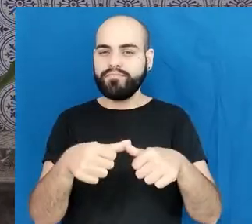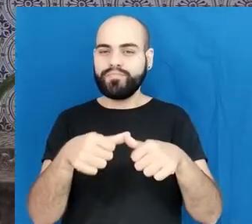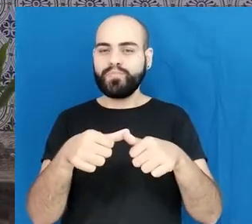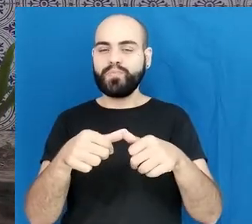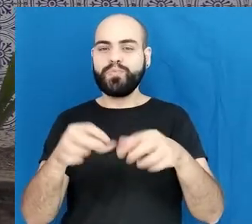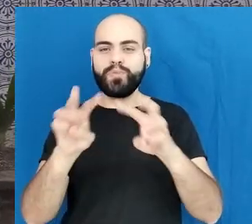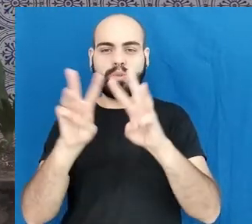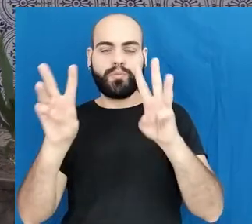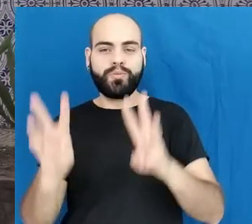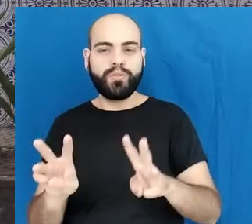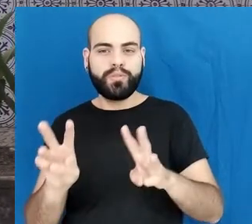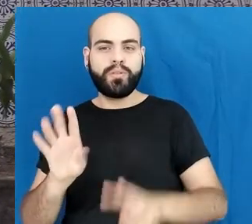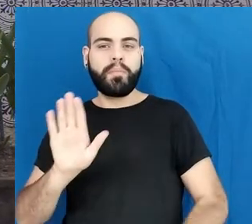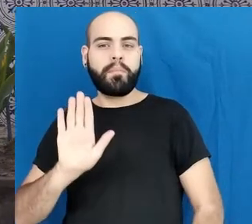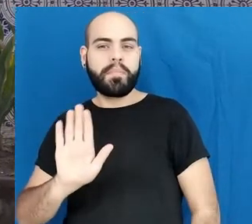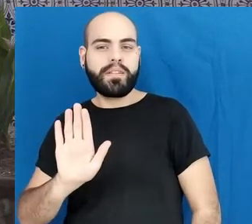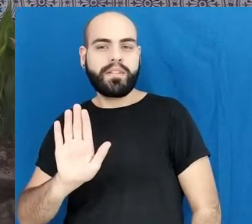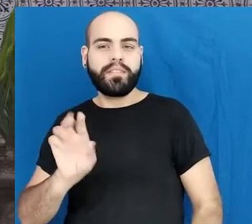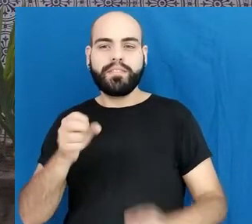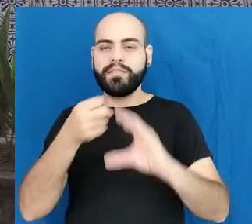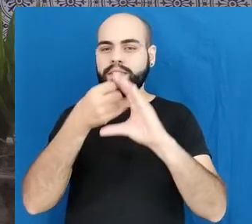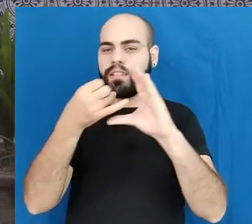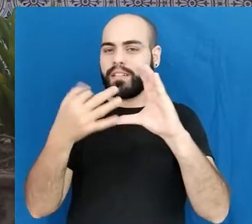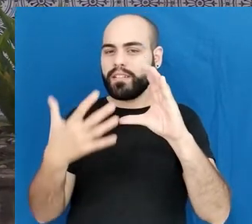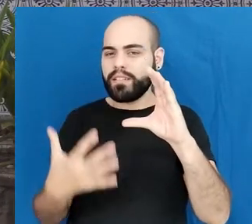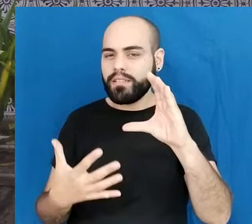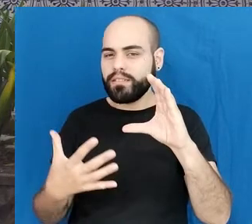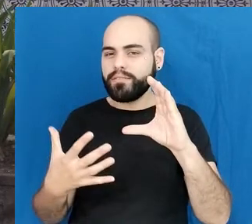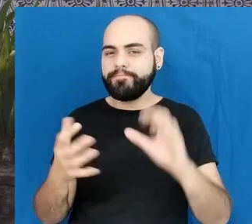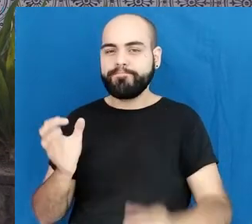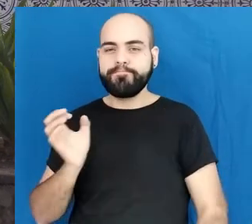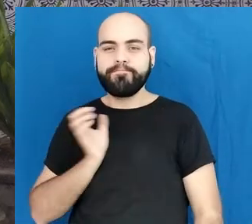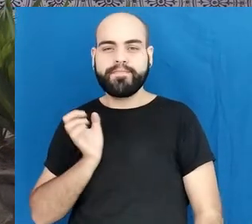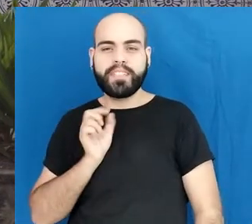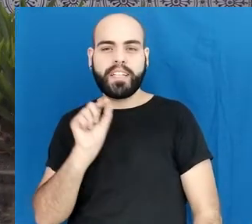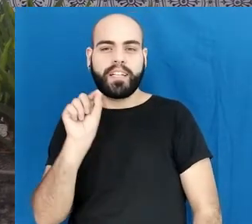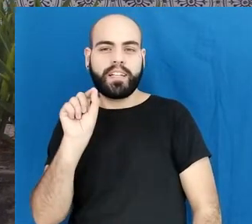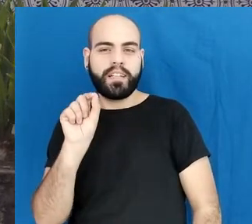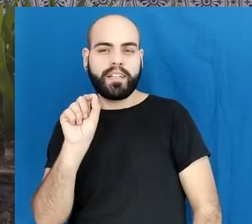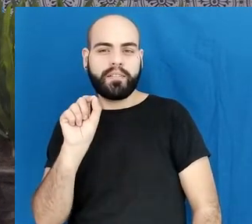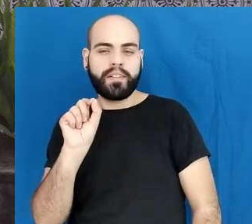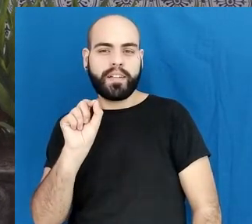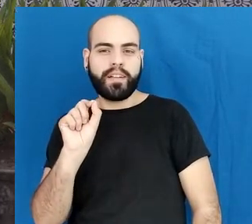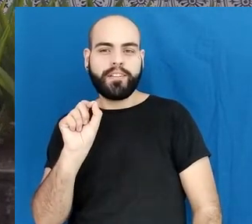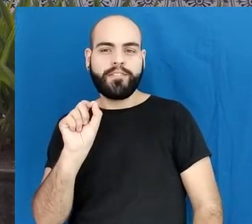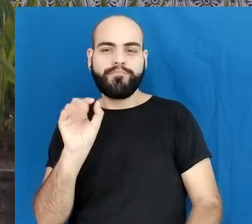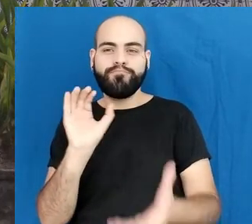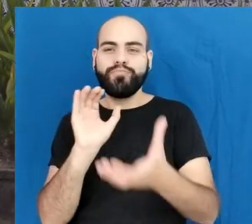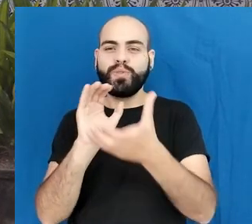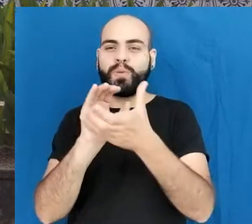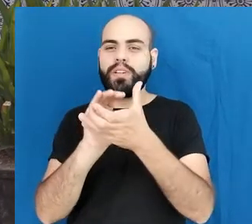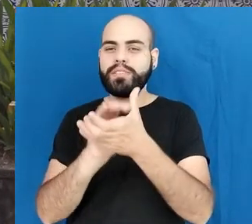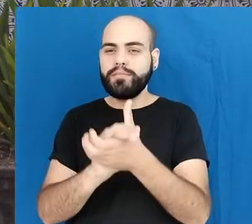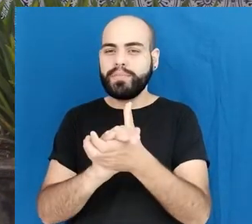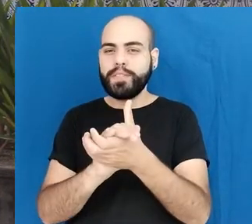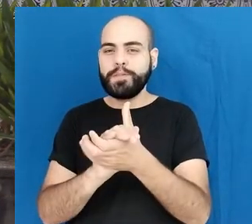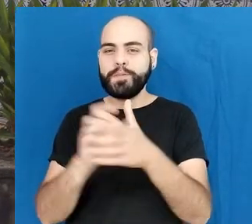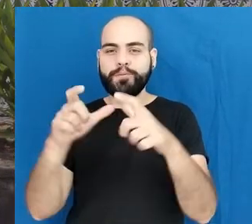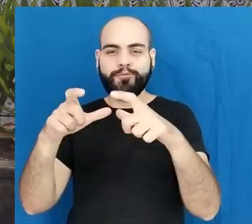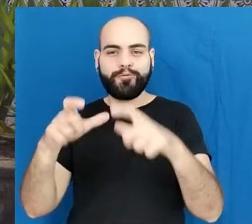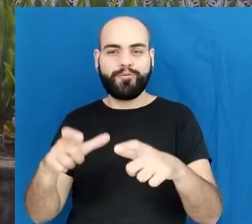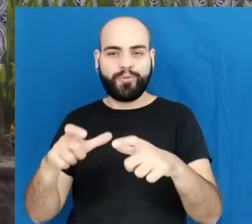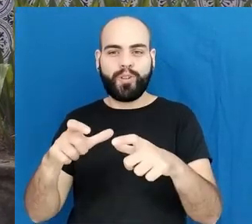muito rica, que é exatamente esse casamento do edifício com o